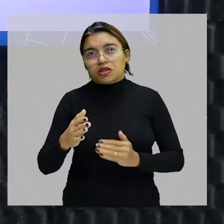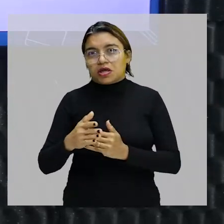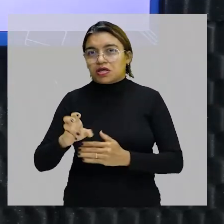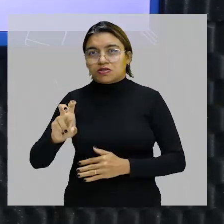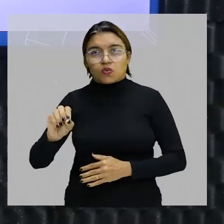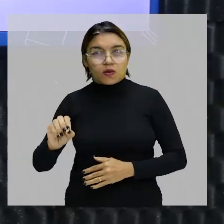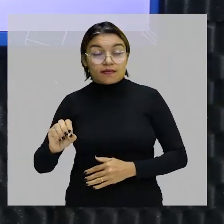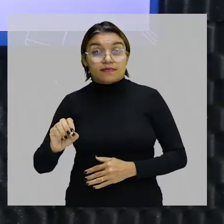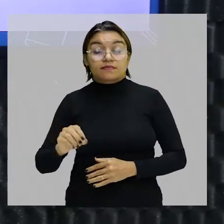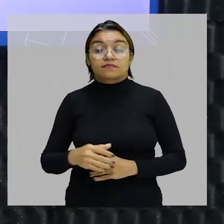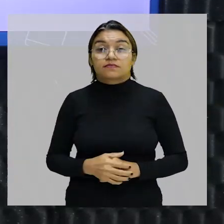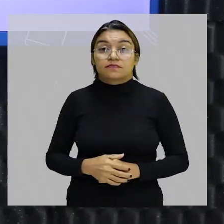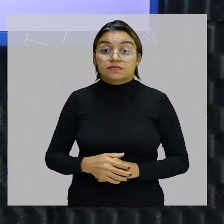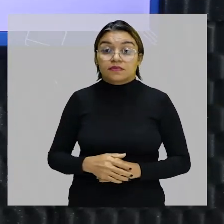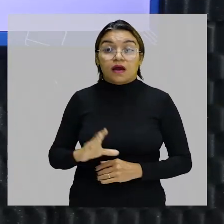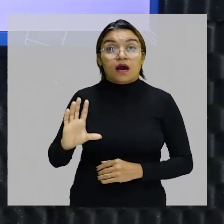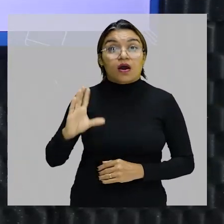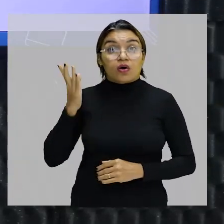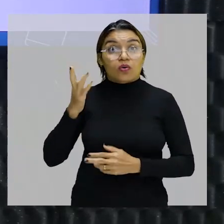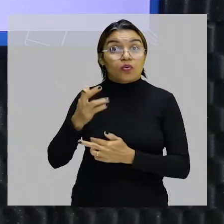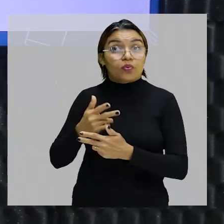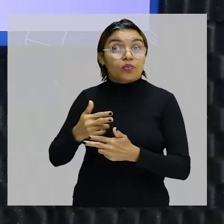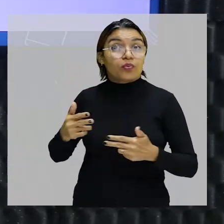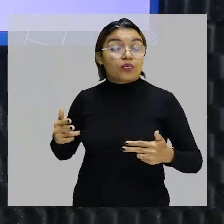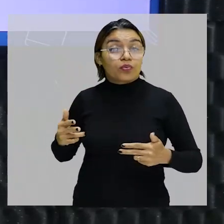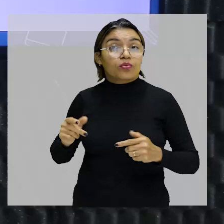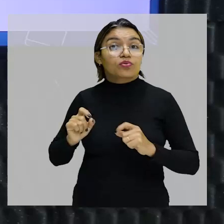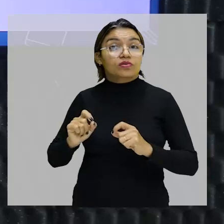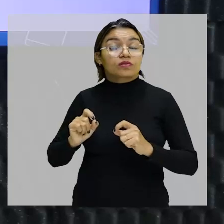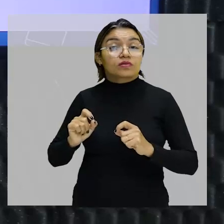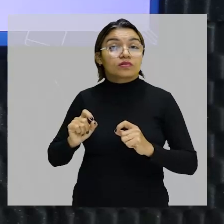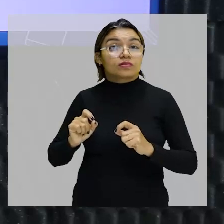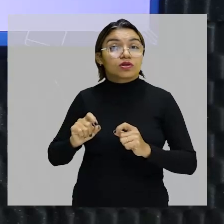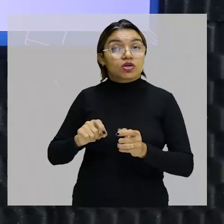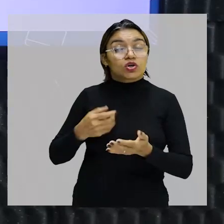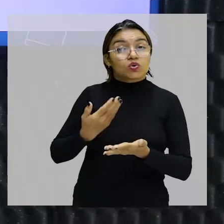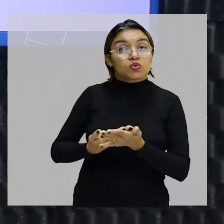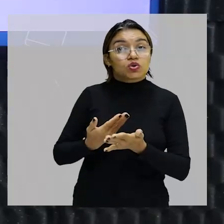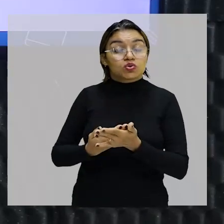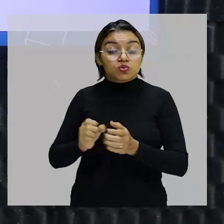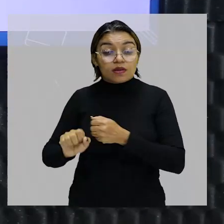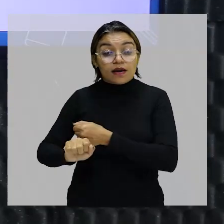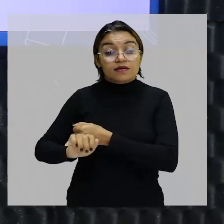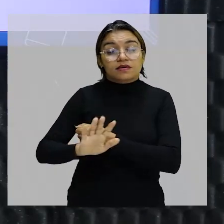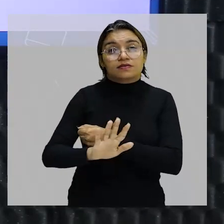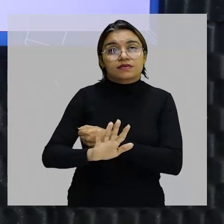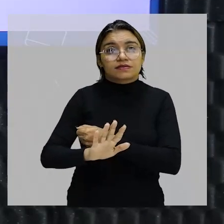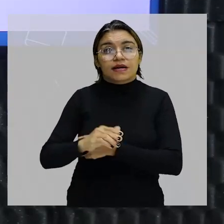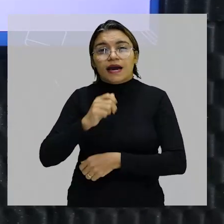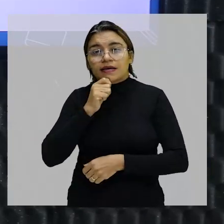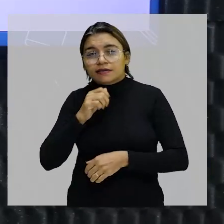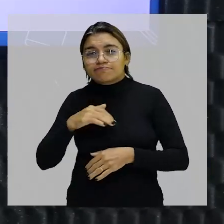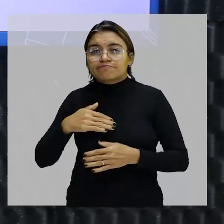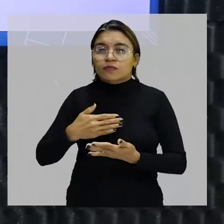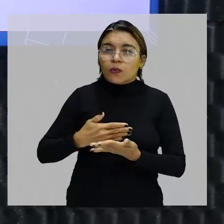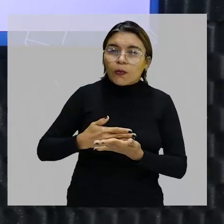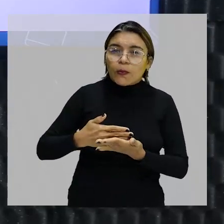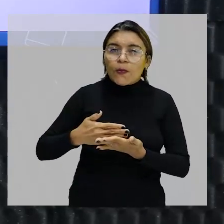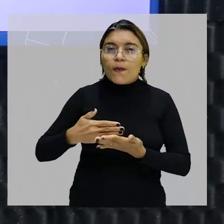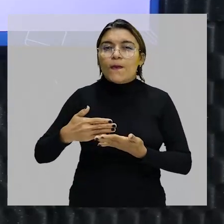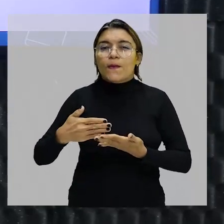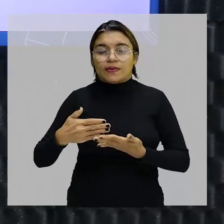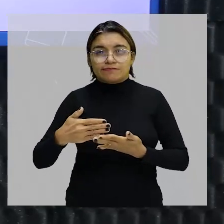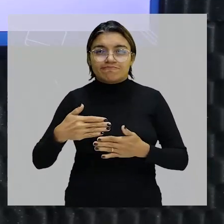50, esses fenômenos, o estudo da radiação estava ainda engatinhando.